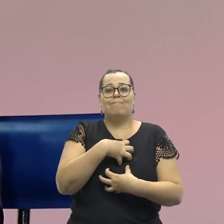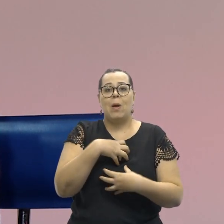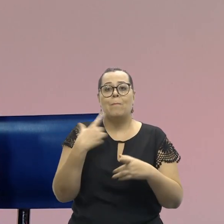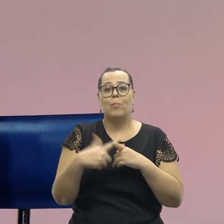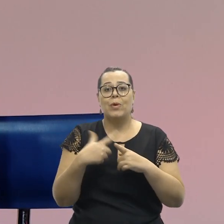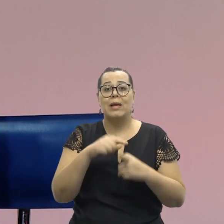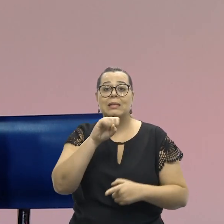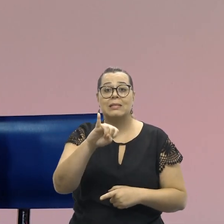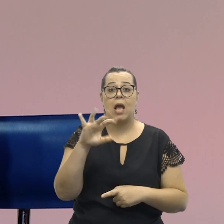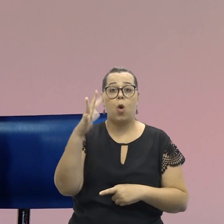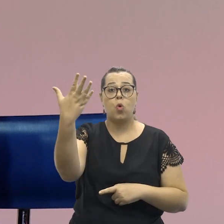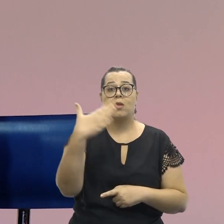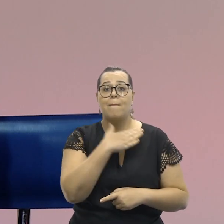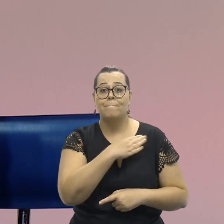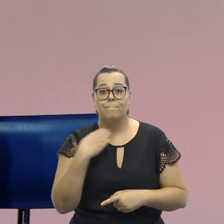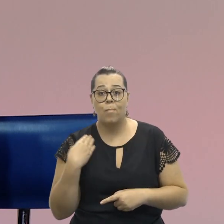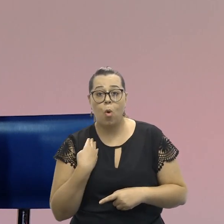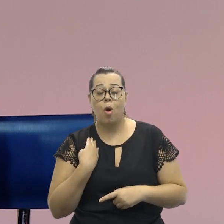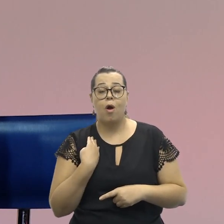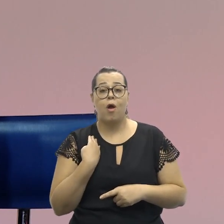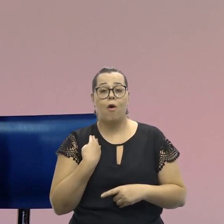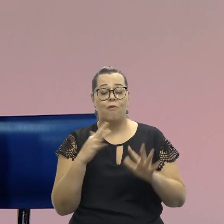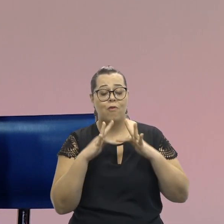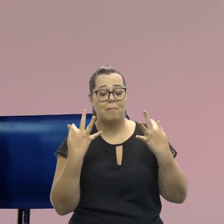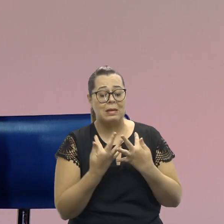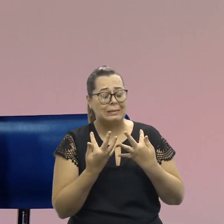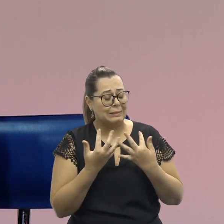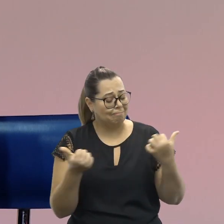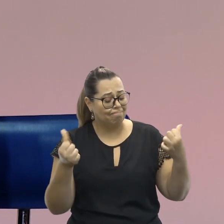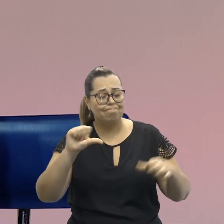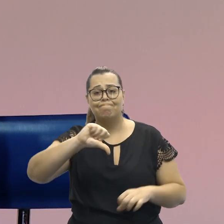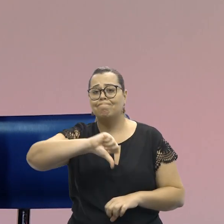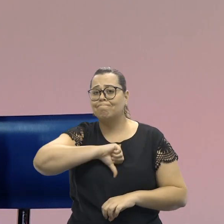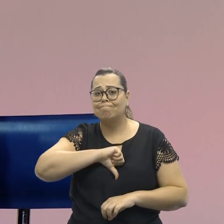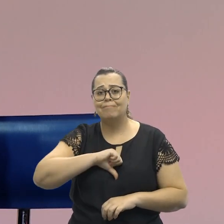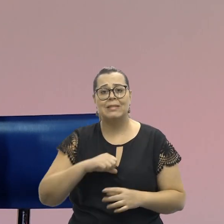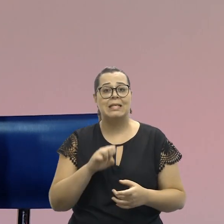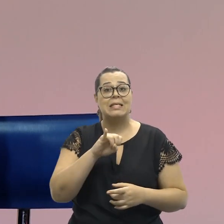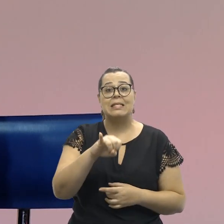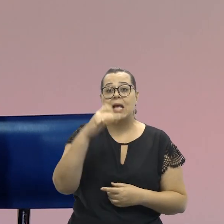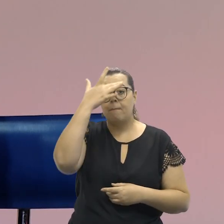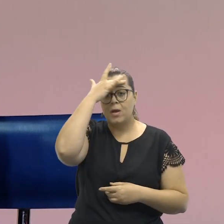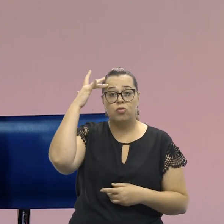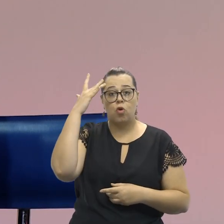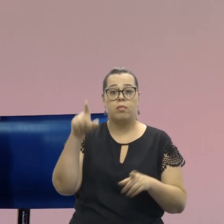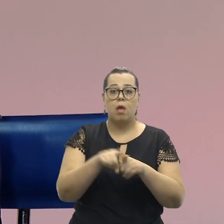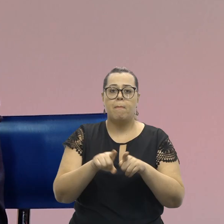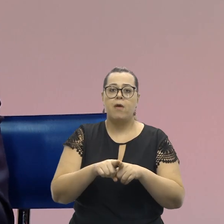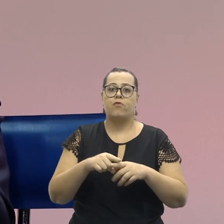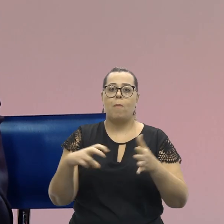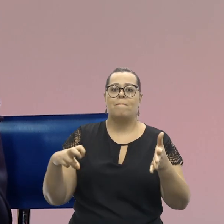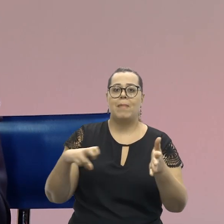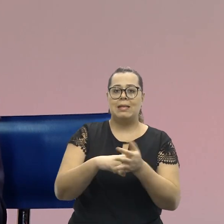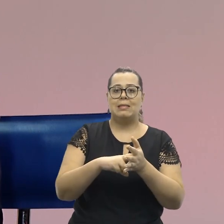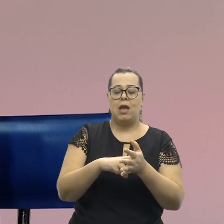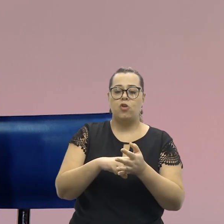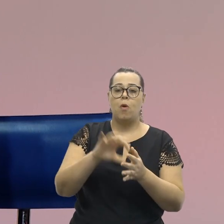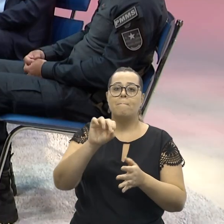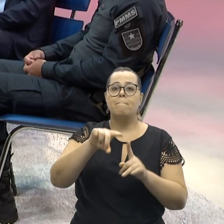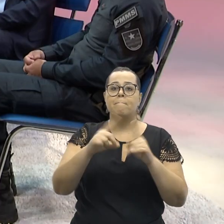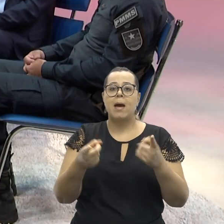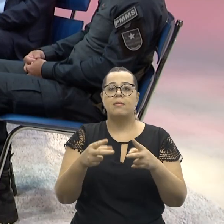imensurável, que alguém que perca o seu ente querido, ou mesmo que fique aí acamado 3, 4, 5 meses. Olha, tudo